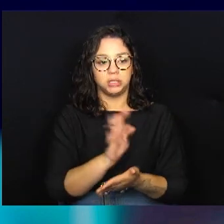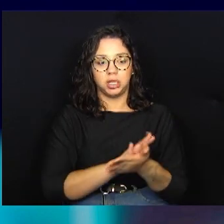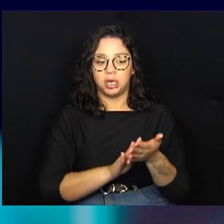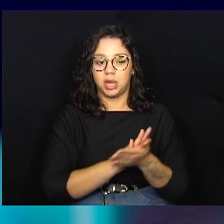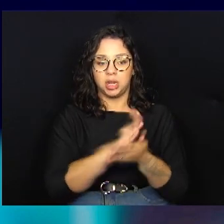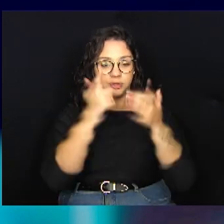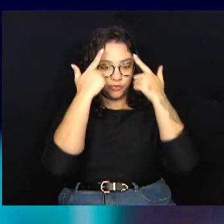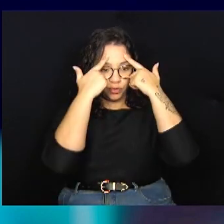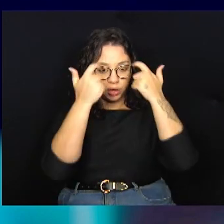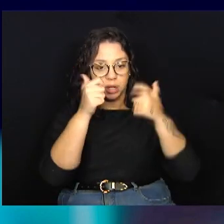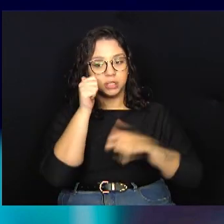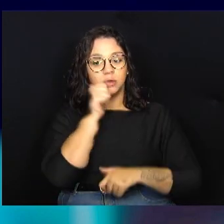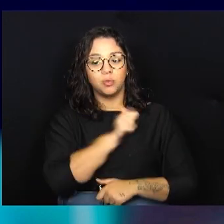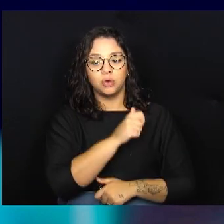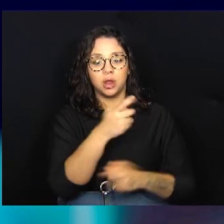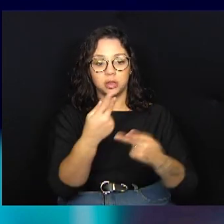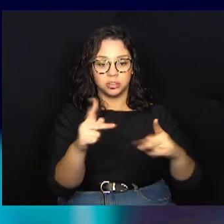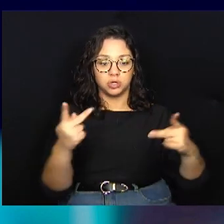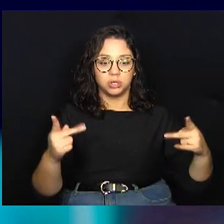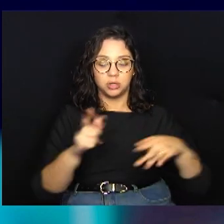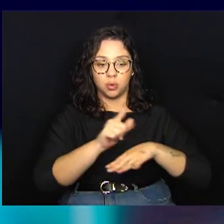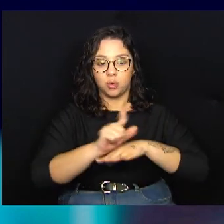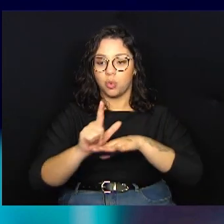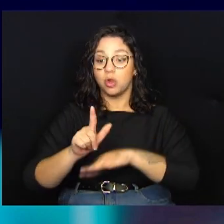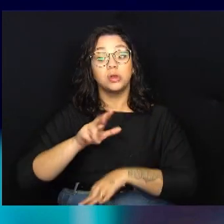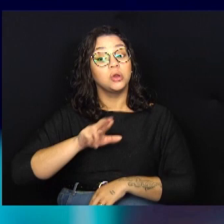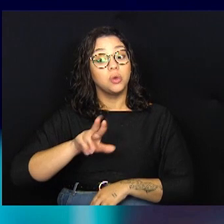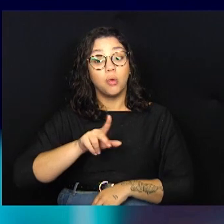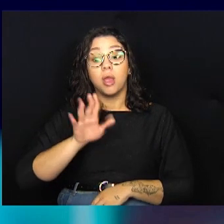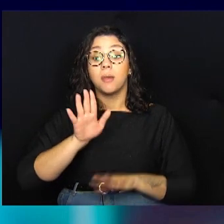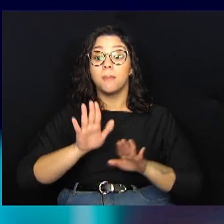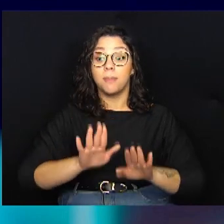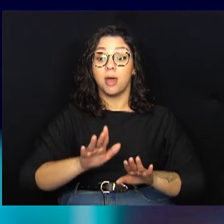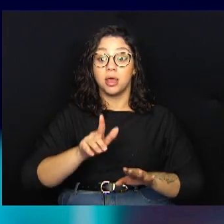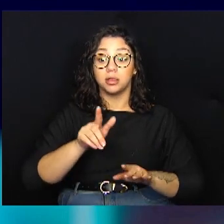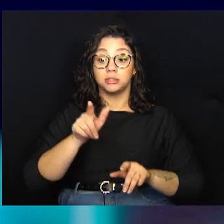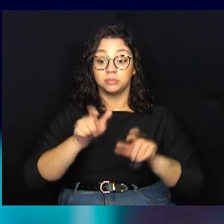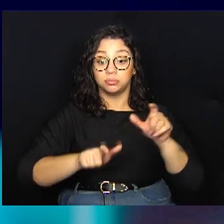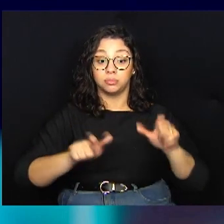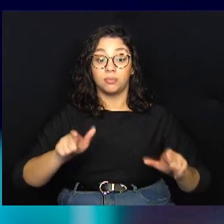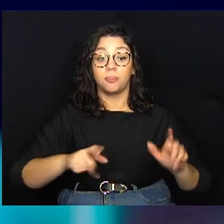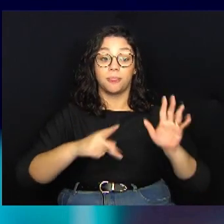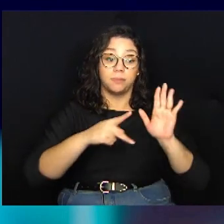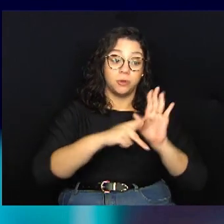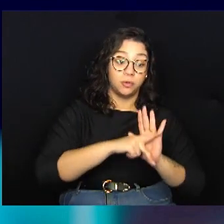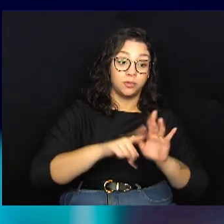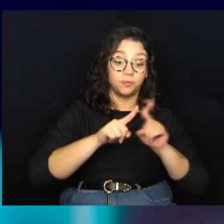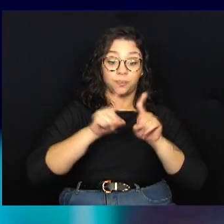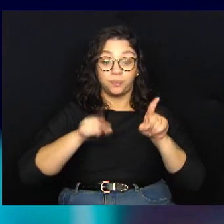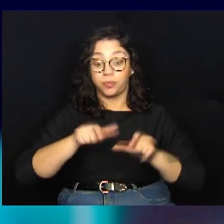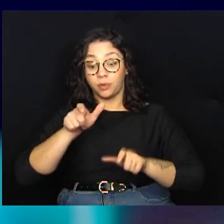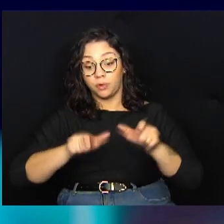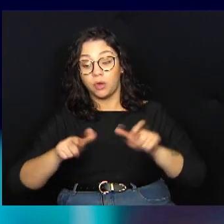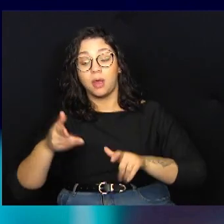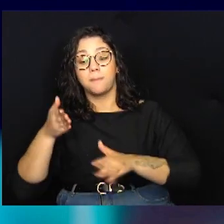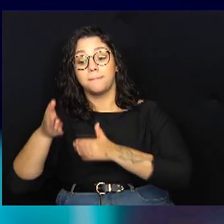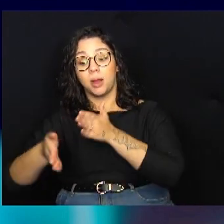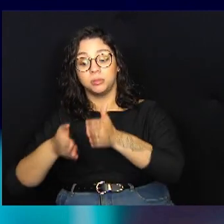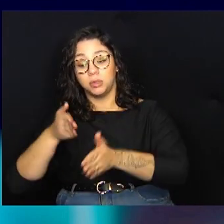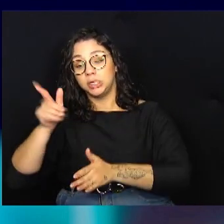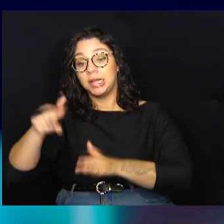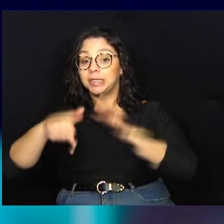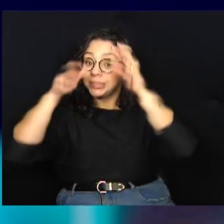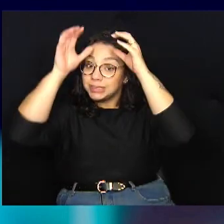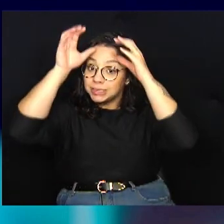nos estabelecimentos de vocês. Não é. Mas a postura de vocês, enquanto proprietários, funcionários, frequentadores, enquanto